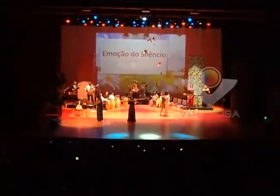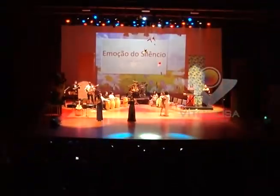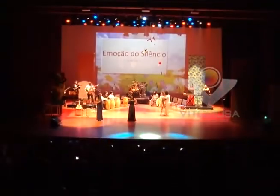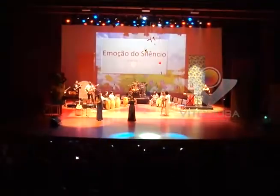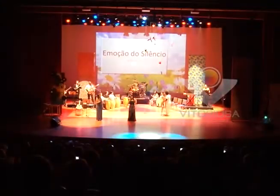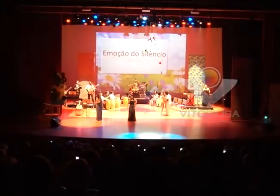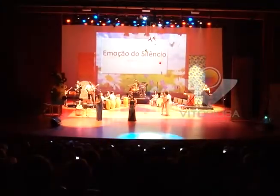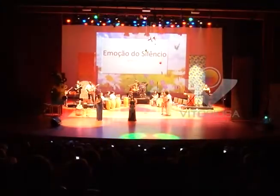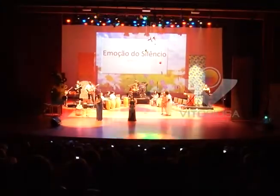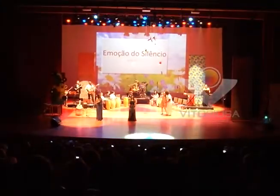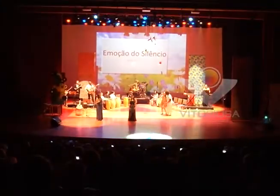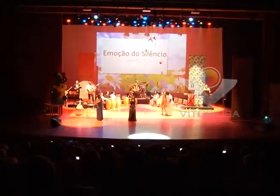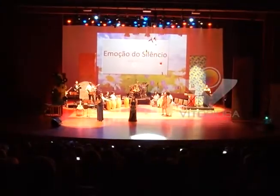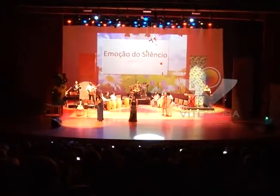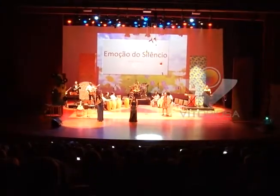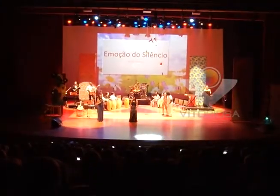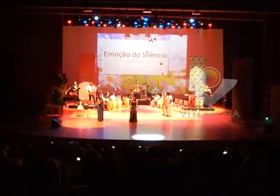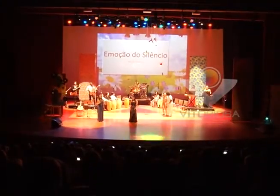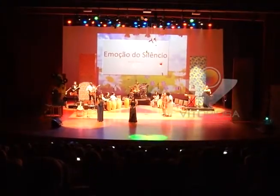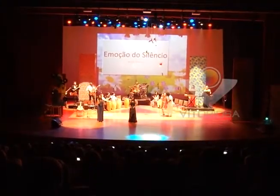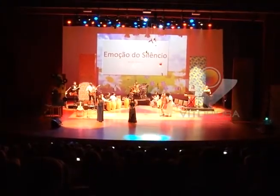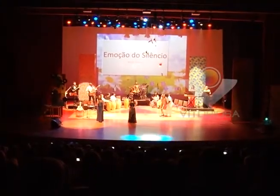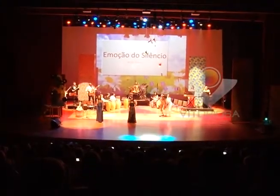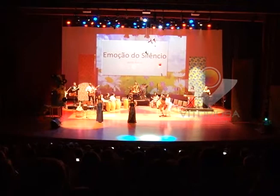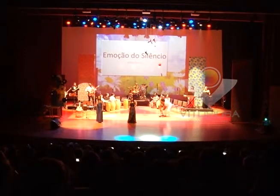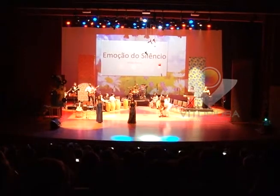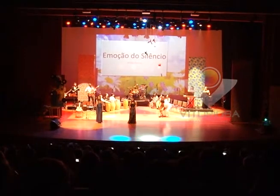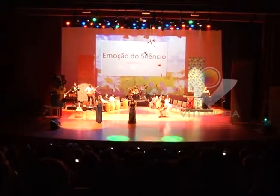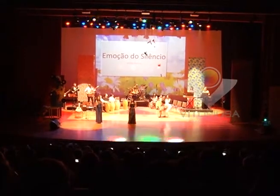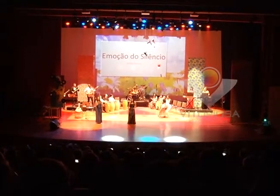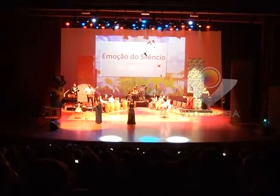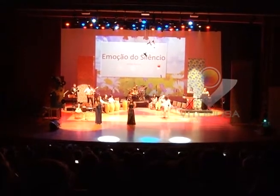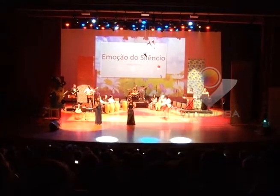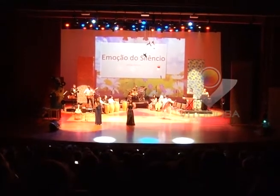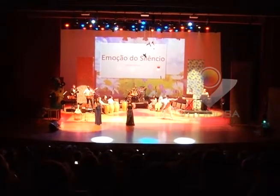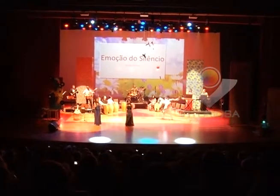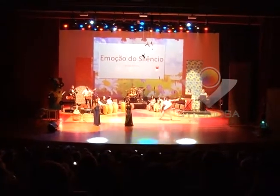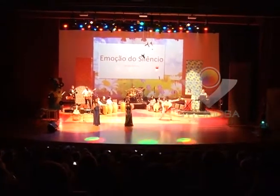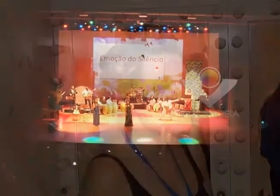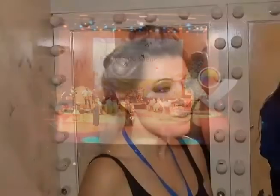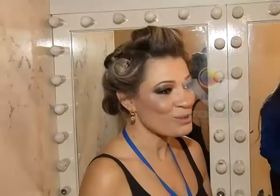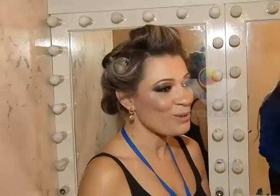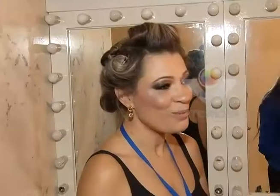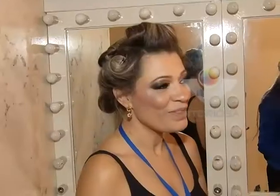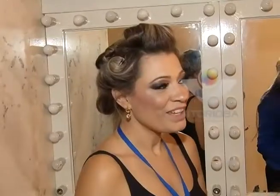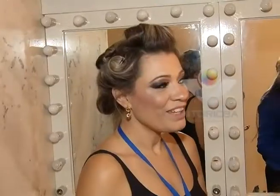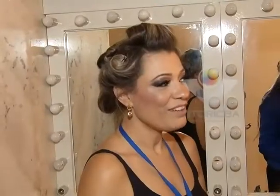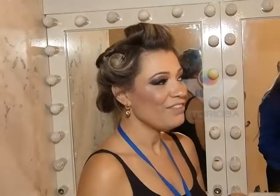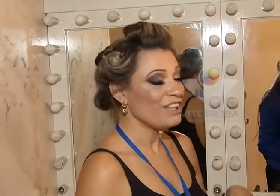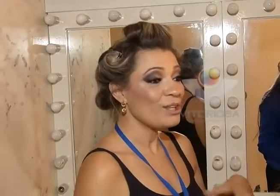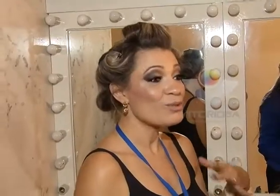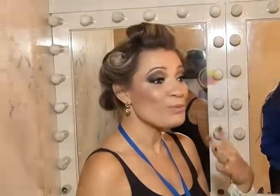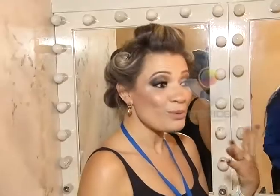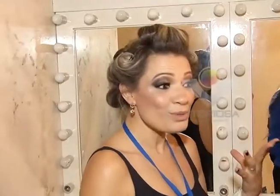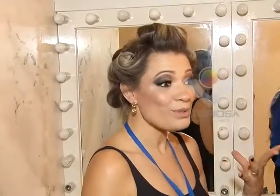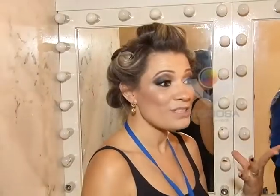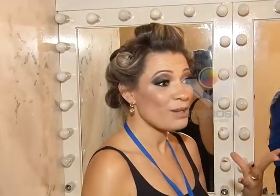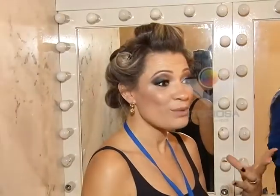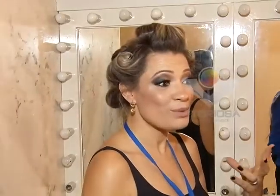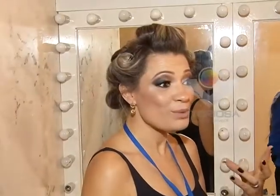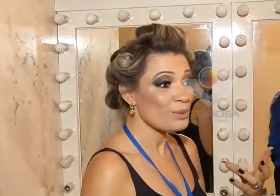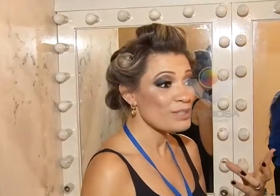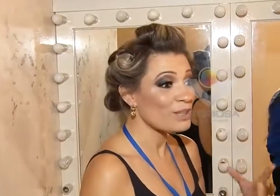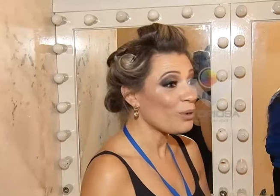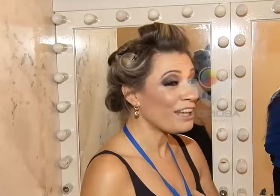Como toda noite de estreia, é comum ter algum convidado. E aqui, ela estava